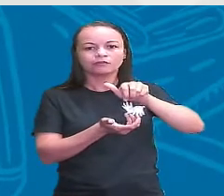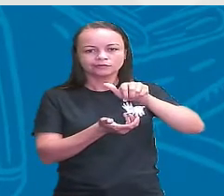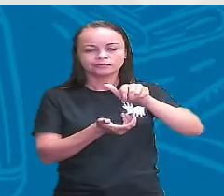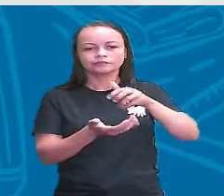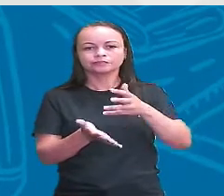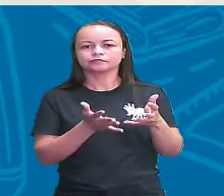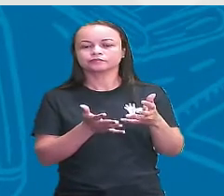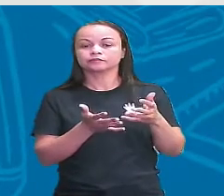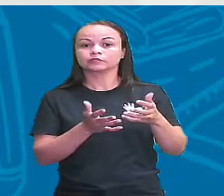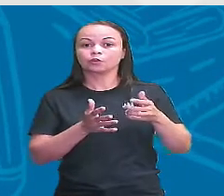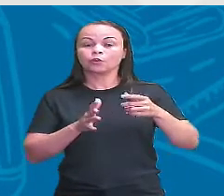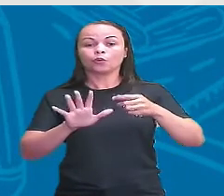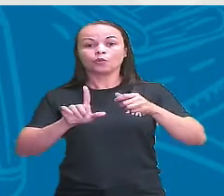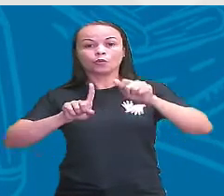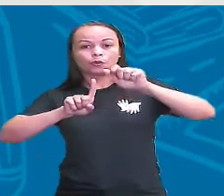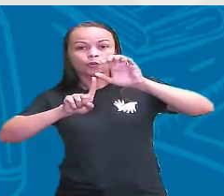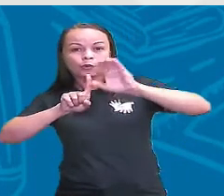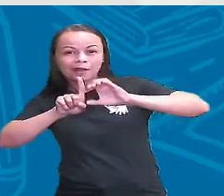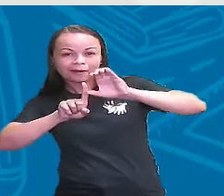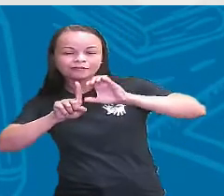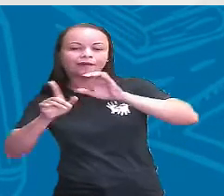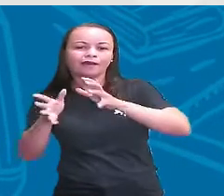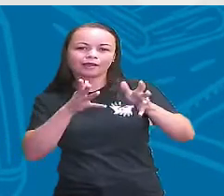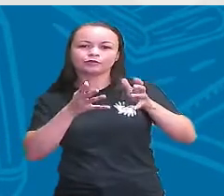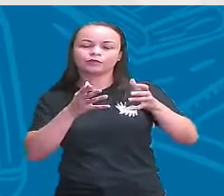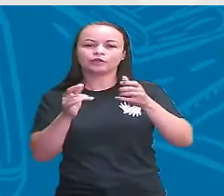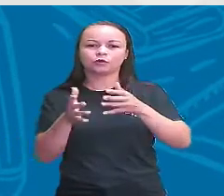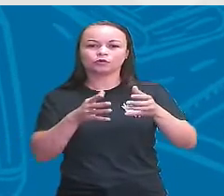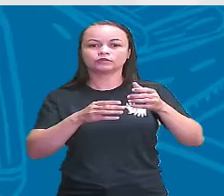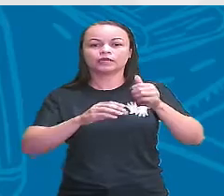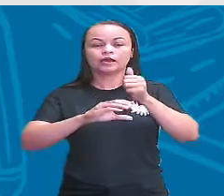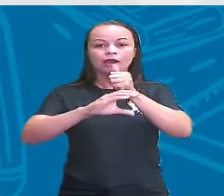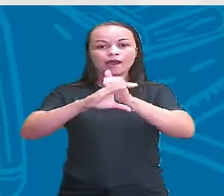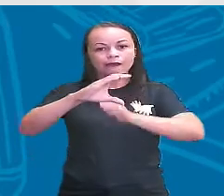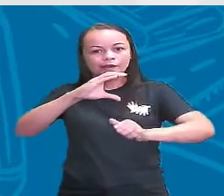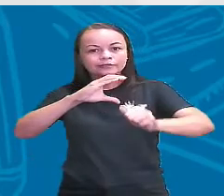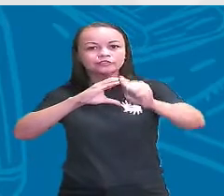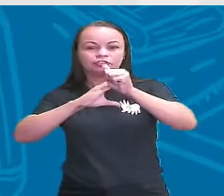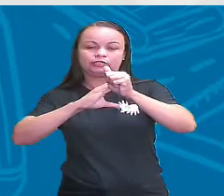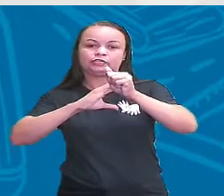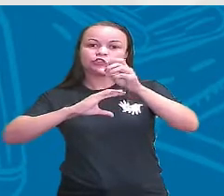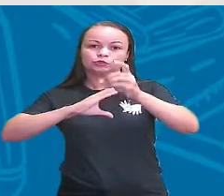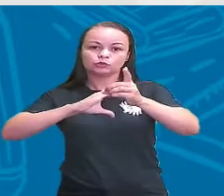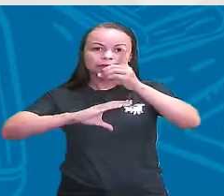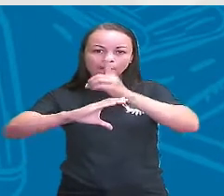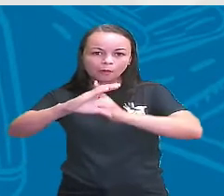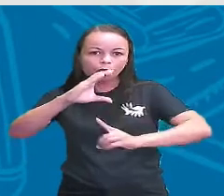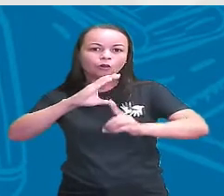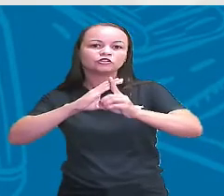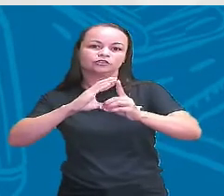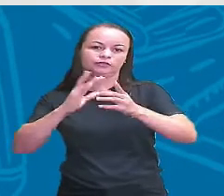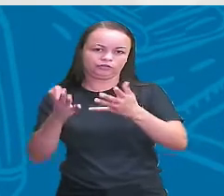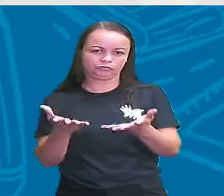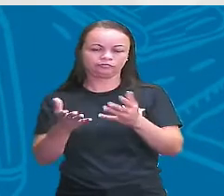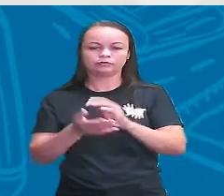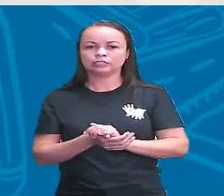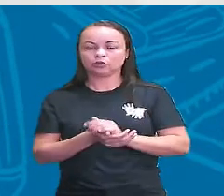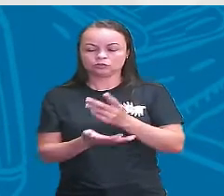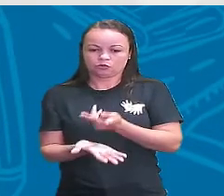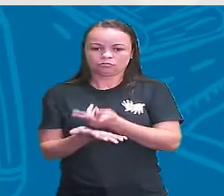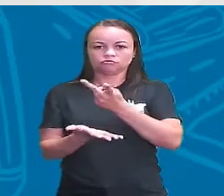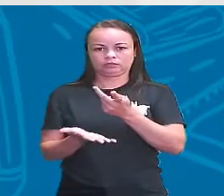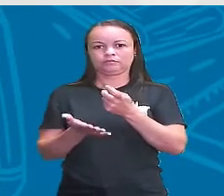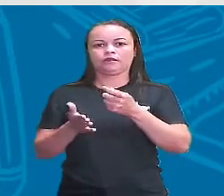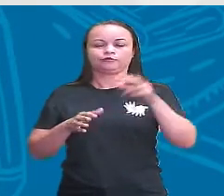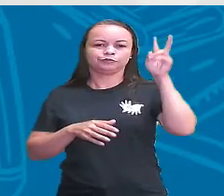né? O calendário, ele se conta antes de Cristo, depois de Cristo, certo? Então, são sobre alguns acontecimentos